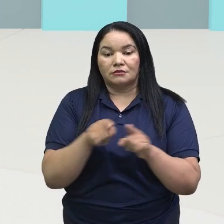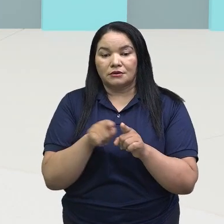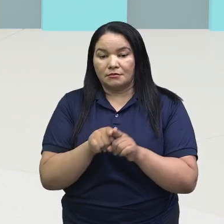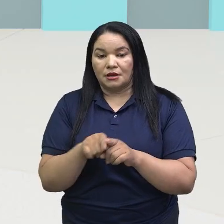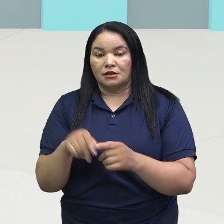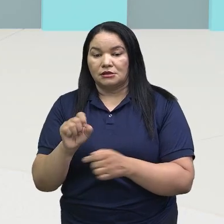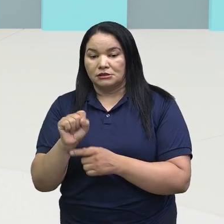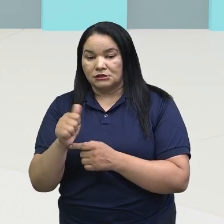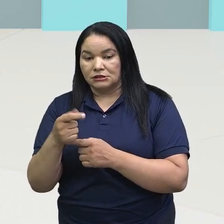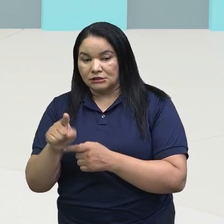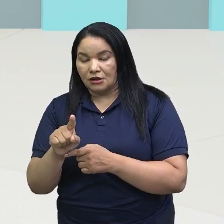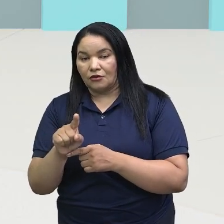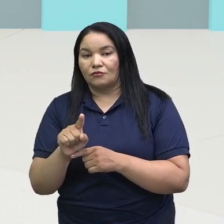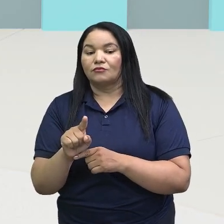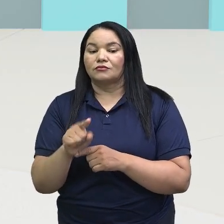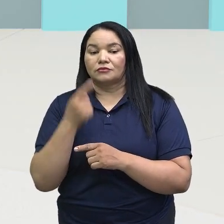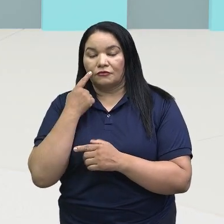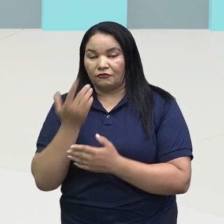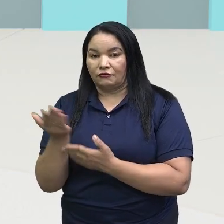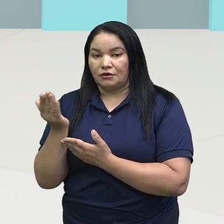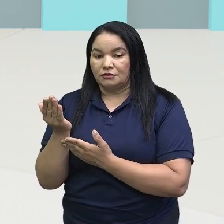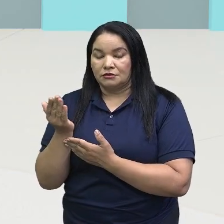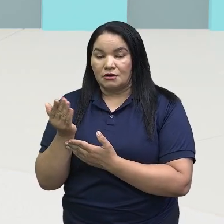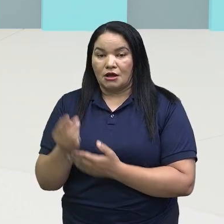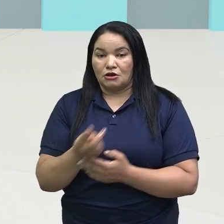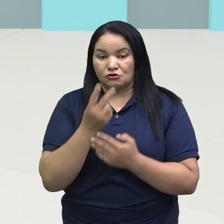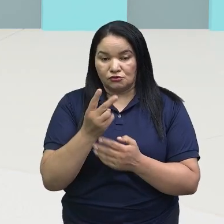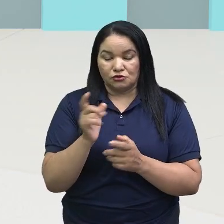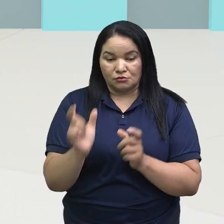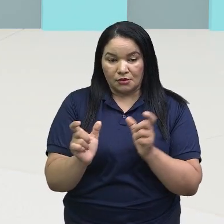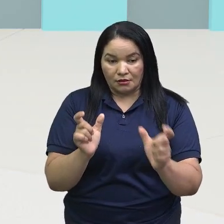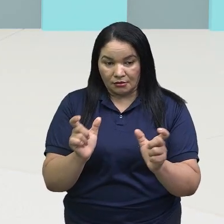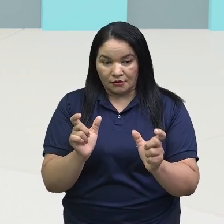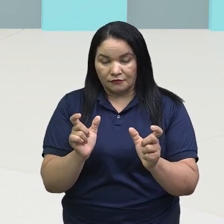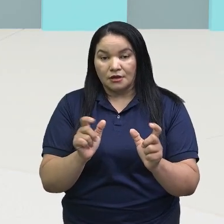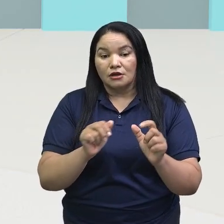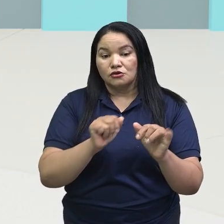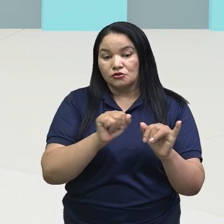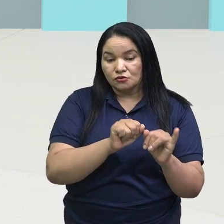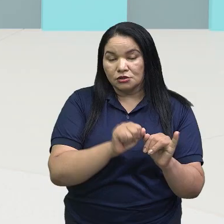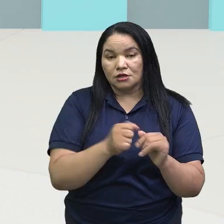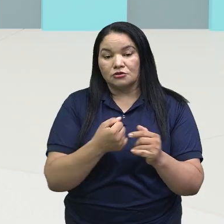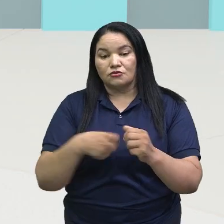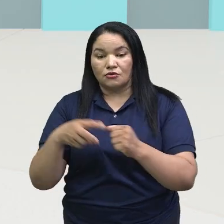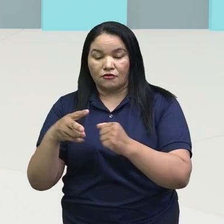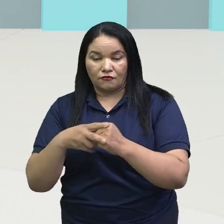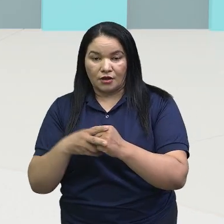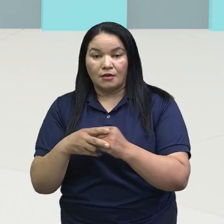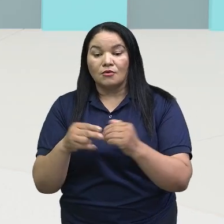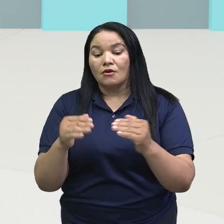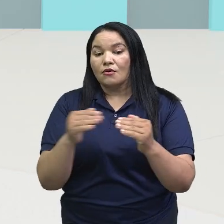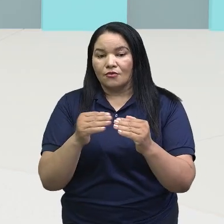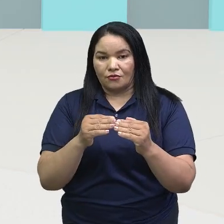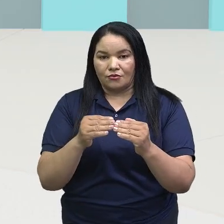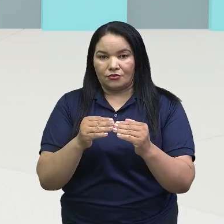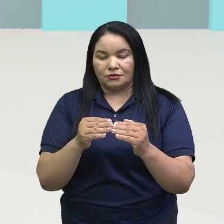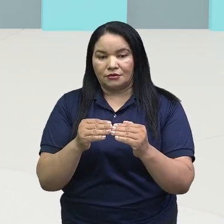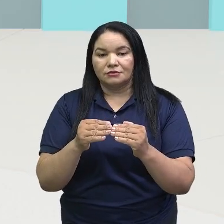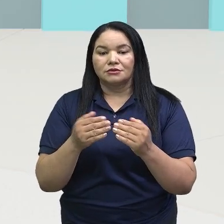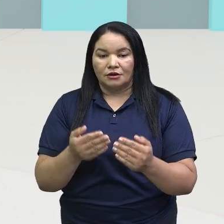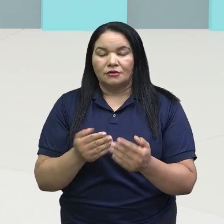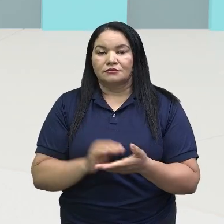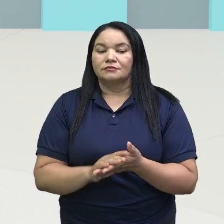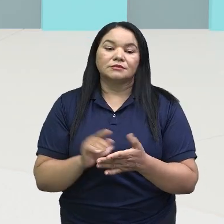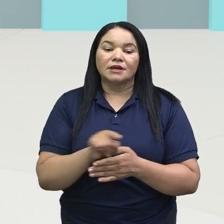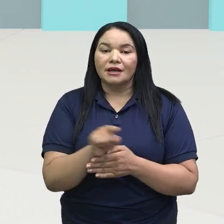destaque, certo? Então, aulas, né? Nós temos o sujeito e são, o verbo estão concordando. Essas